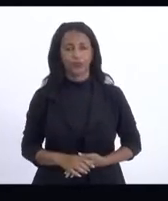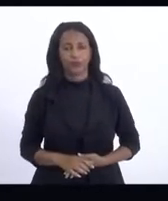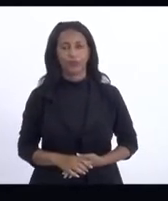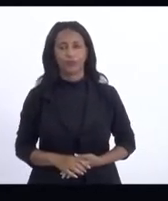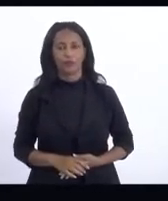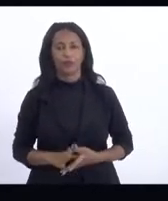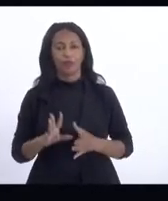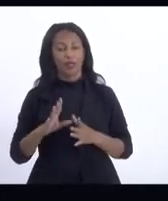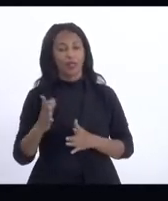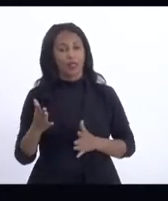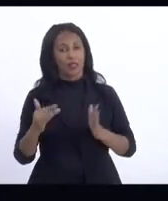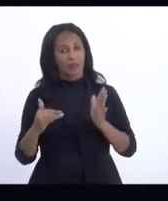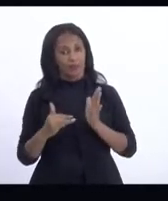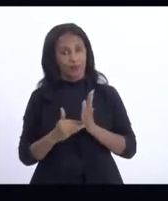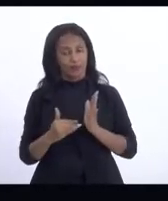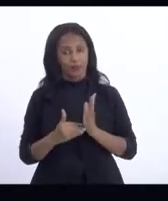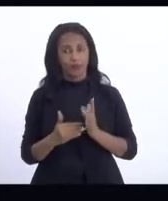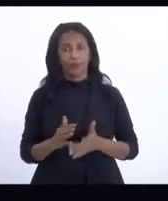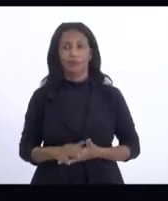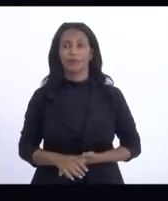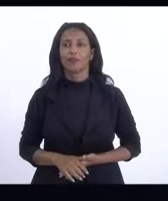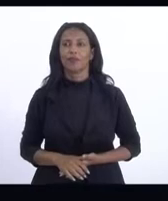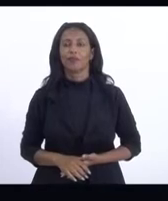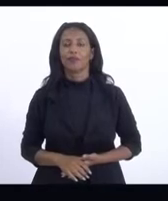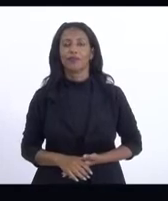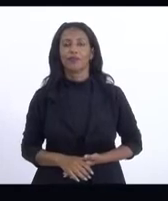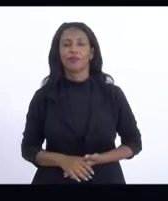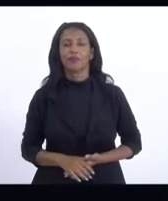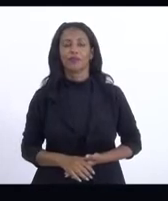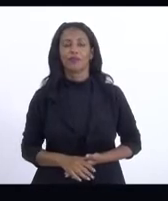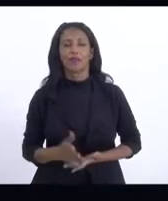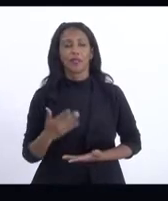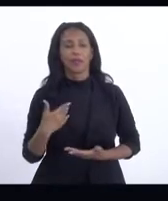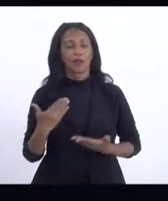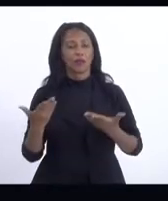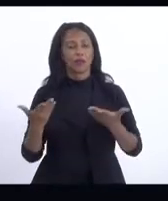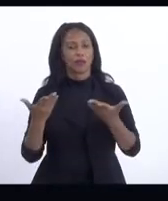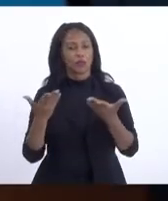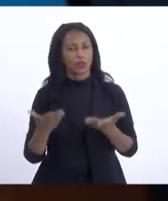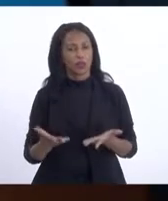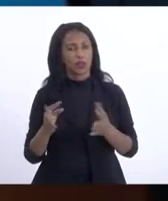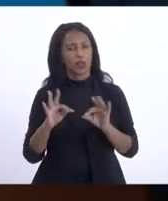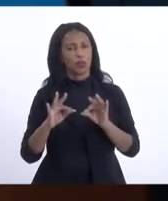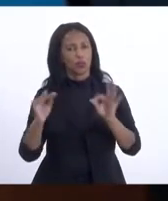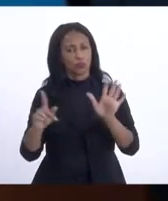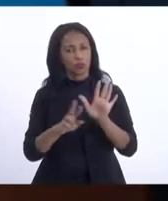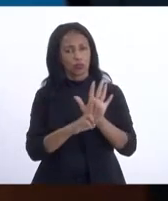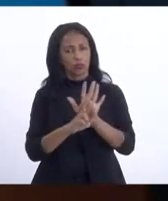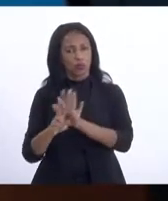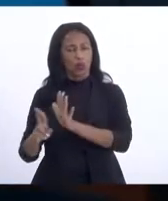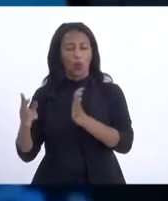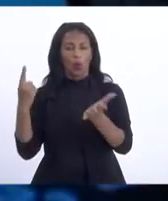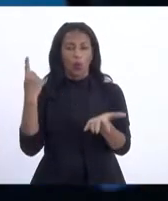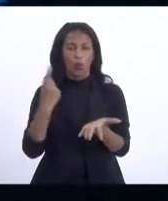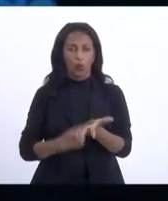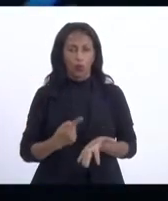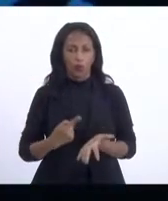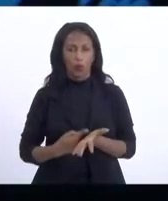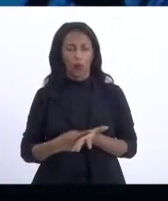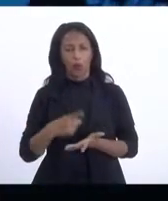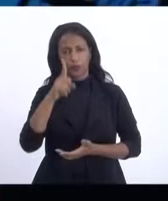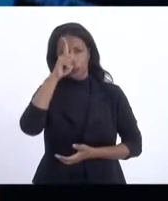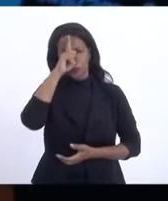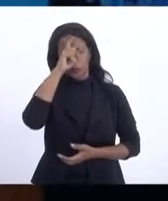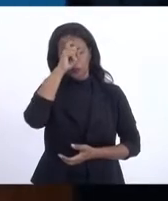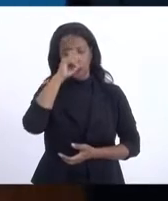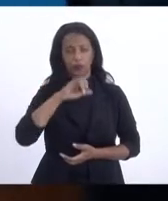E, para finalizar, eu deixo consignado aqui, com todas as autoridades presentes, o compromisso do Hospital